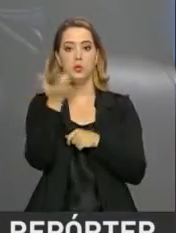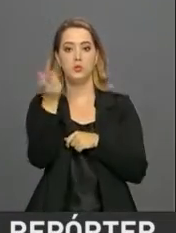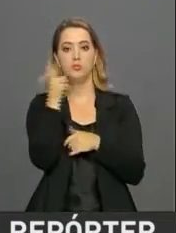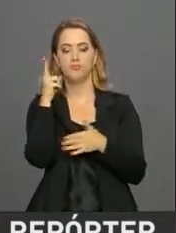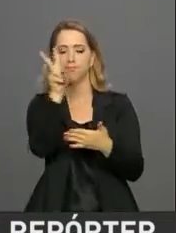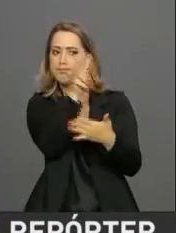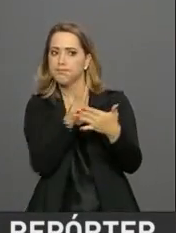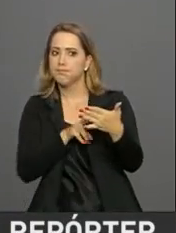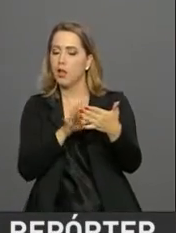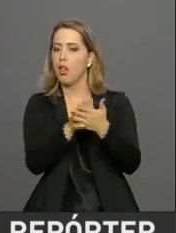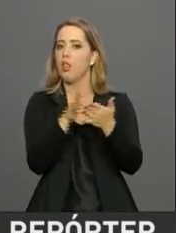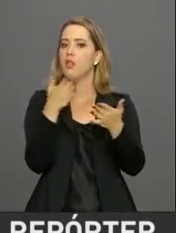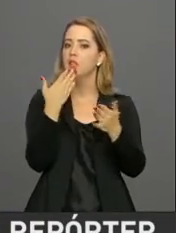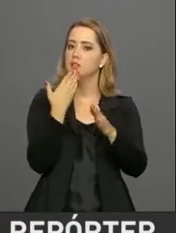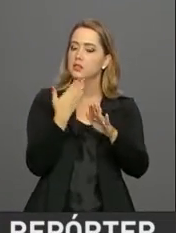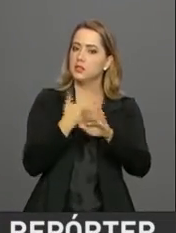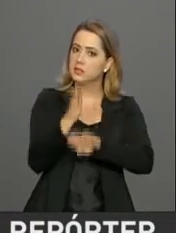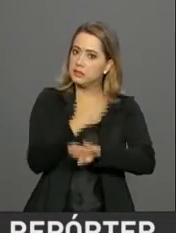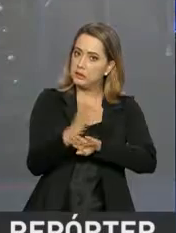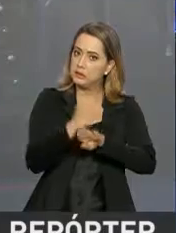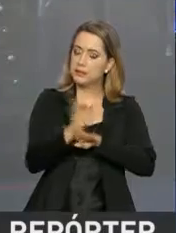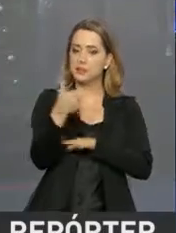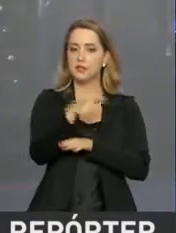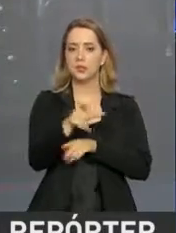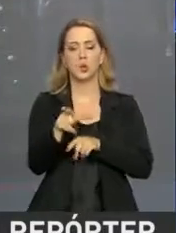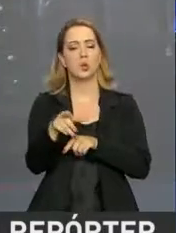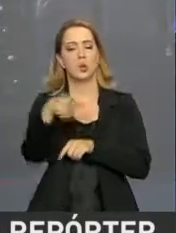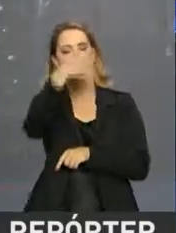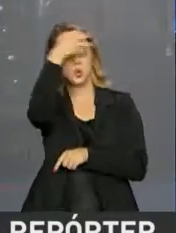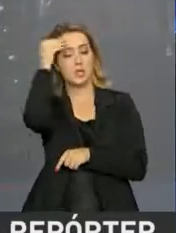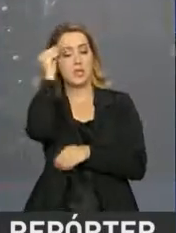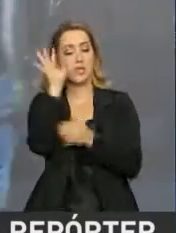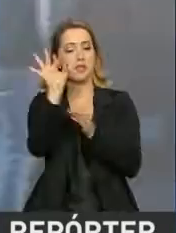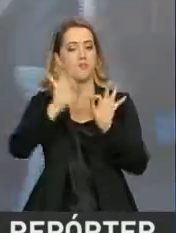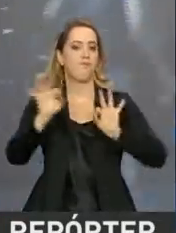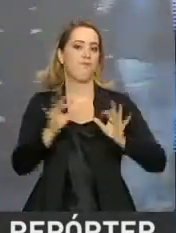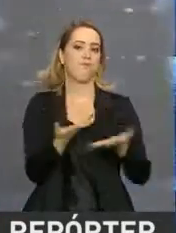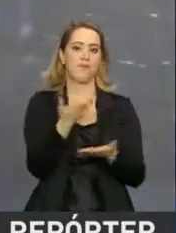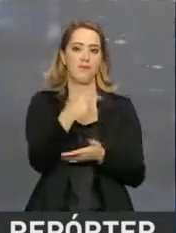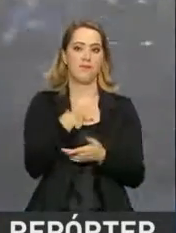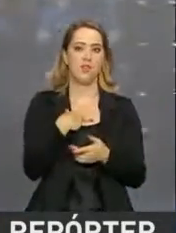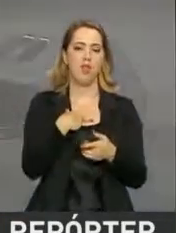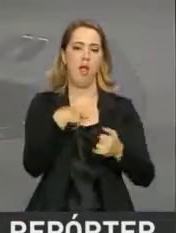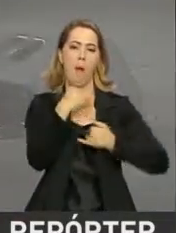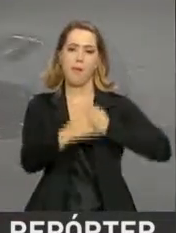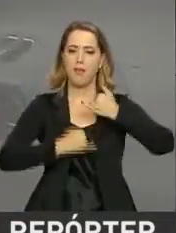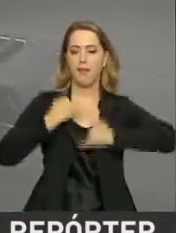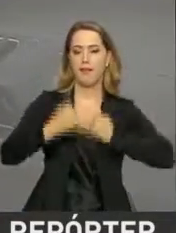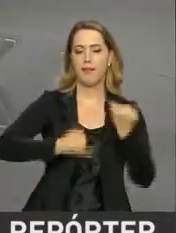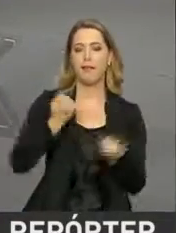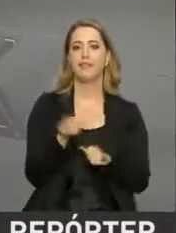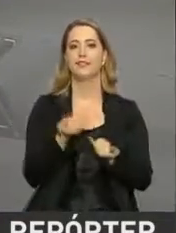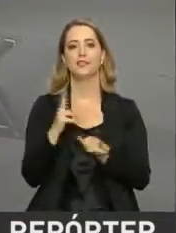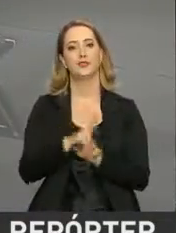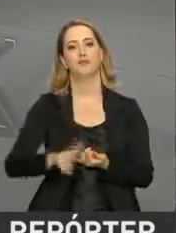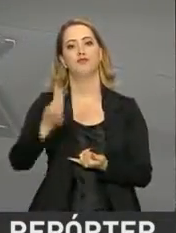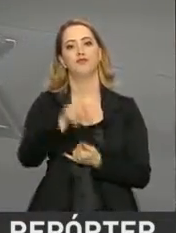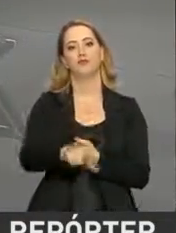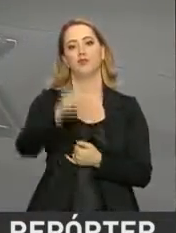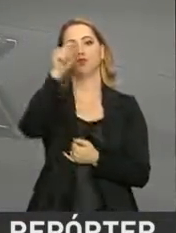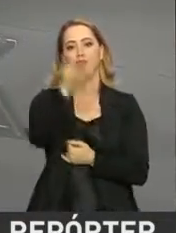o conteúdo para não esquecer nada na hora da prova. A descontração foi a ferramenta escolhida